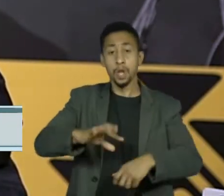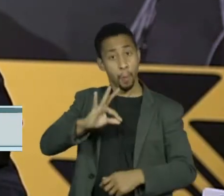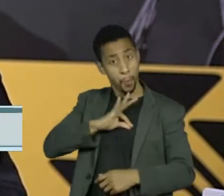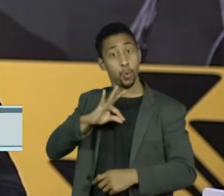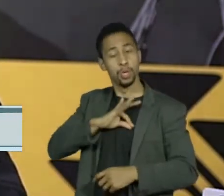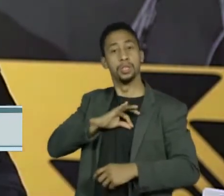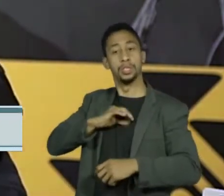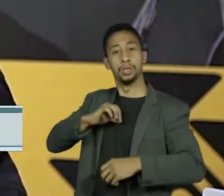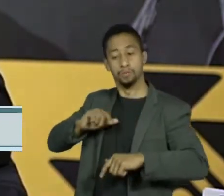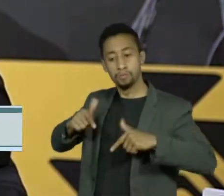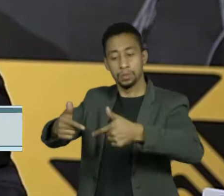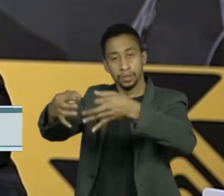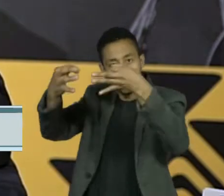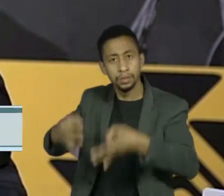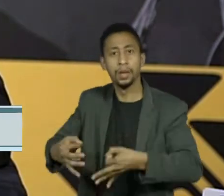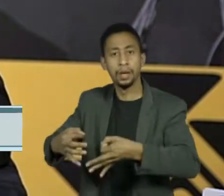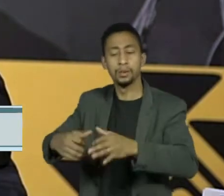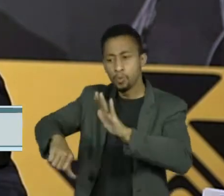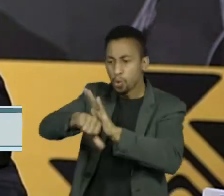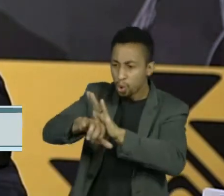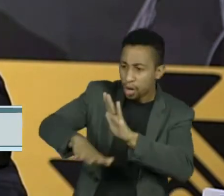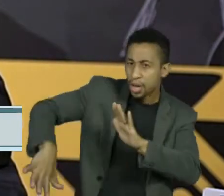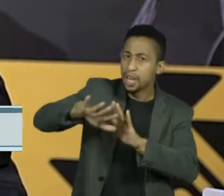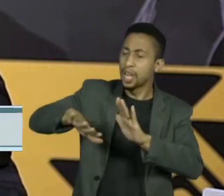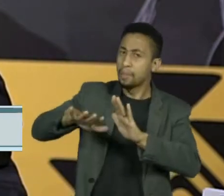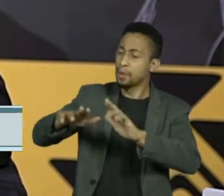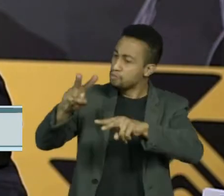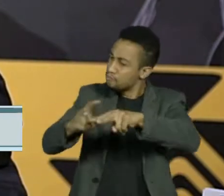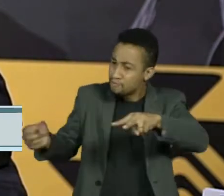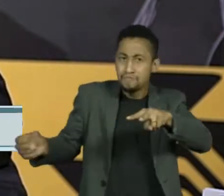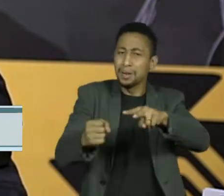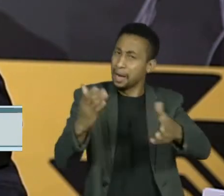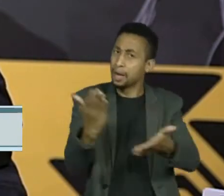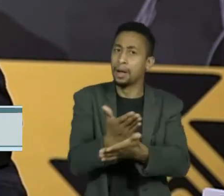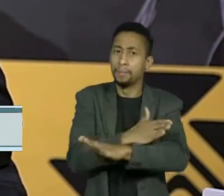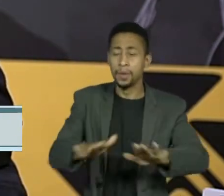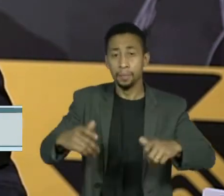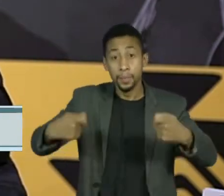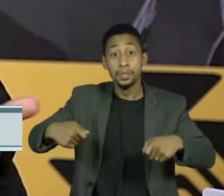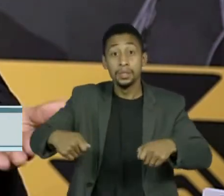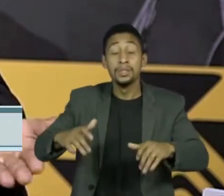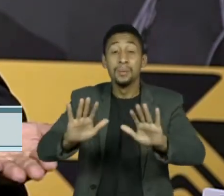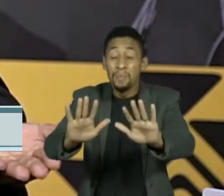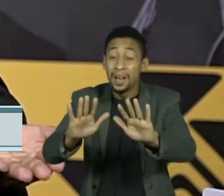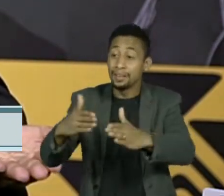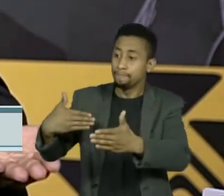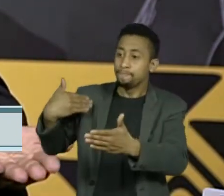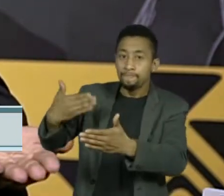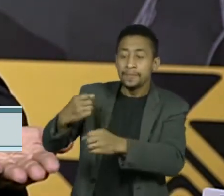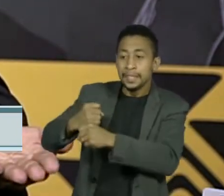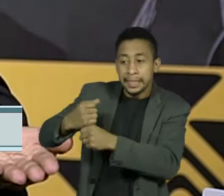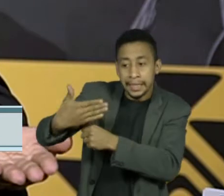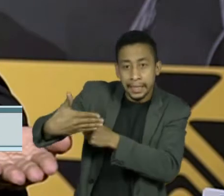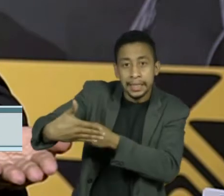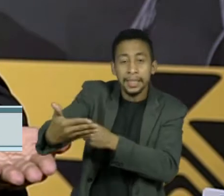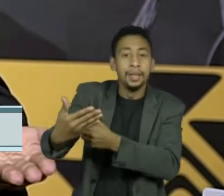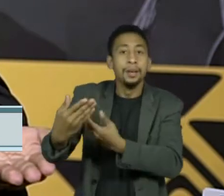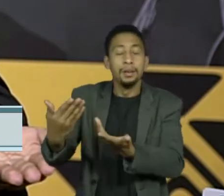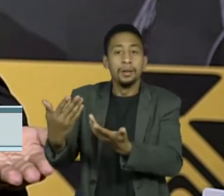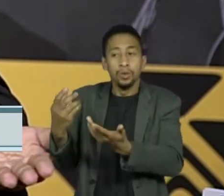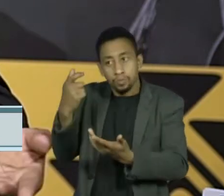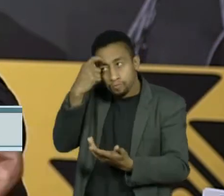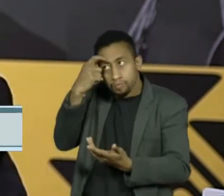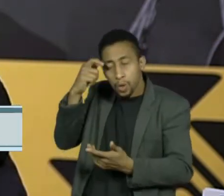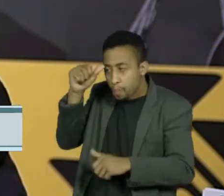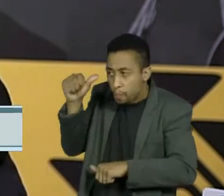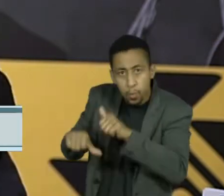combater todos esses crimes e criminosos que praticam esses assassinatos, mas a longo prazo nós precisamos mudar os nossos valores e nossos